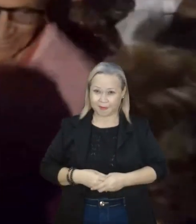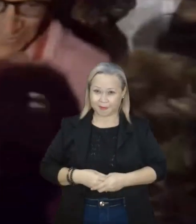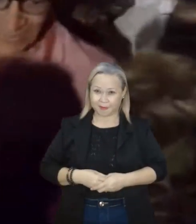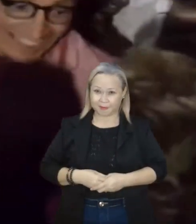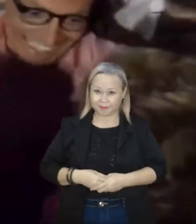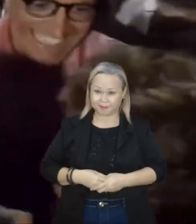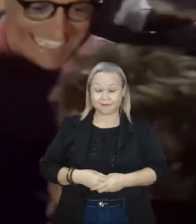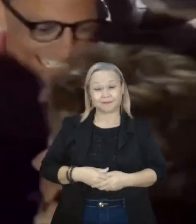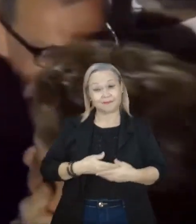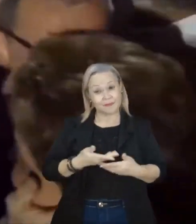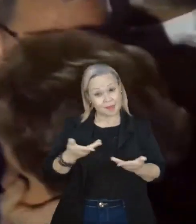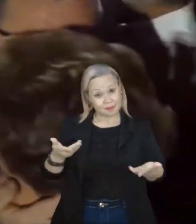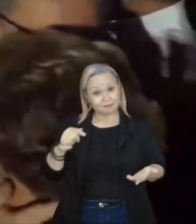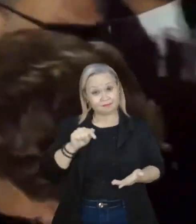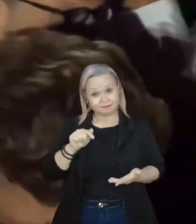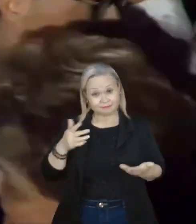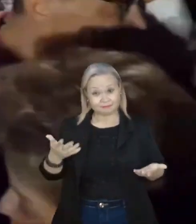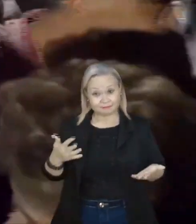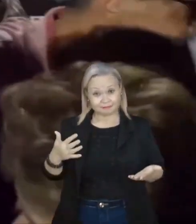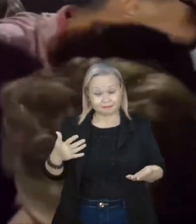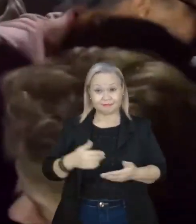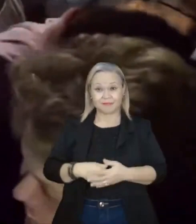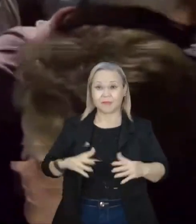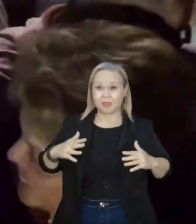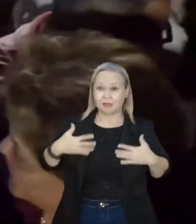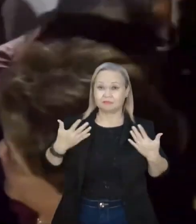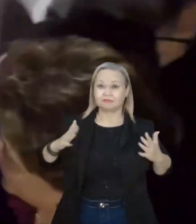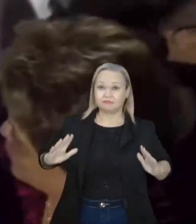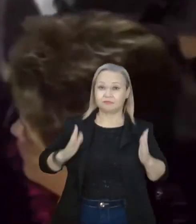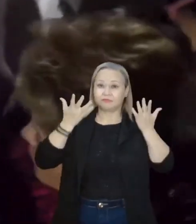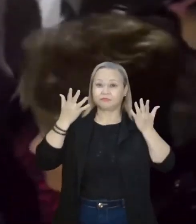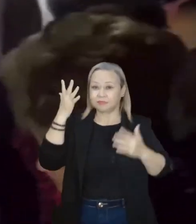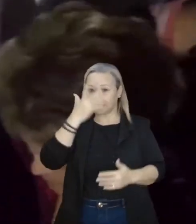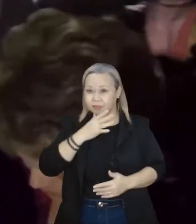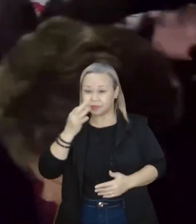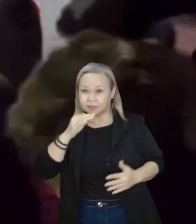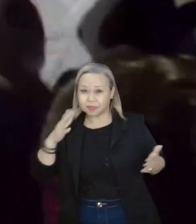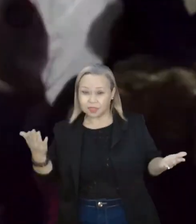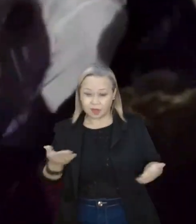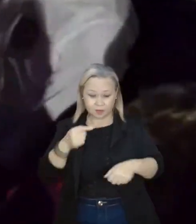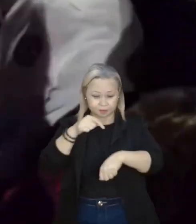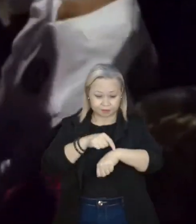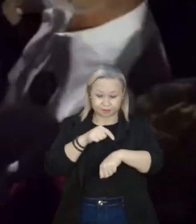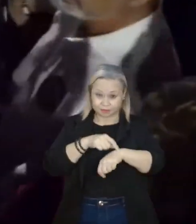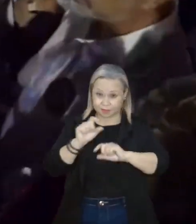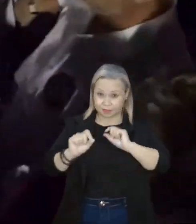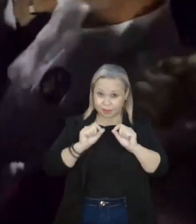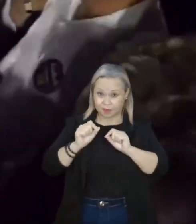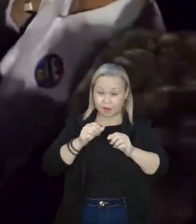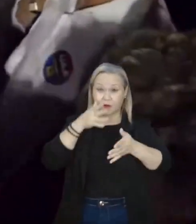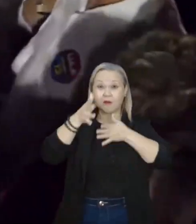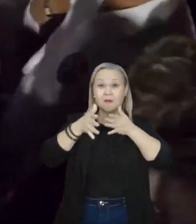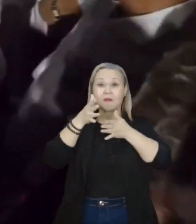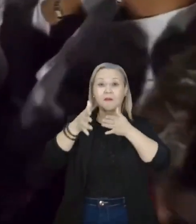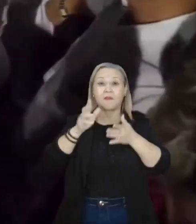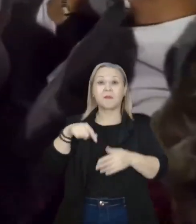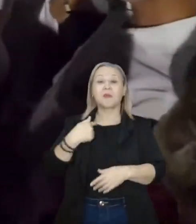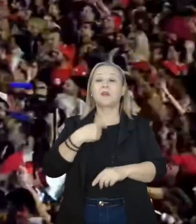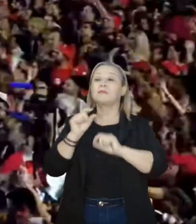É isso, gente. A festa está bonita e agora está na hora de quem falar para nós?